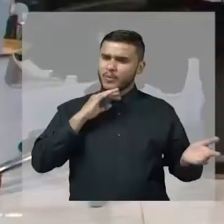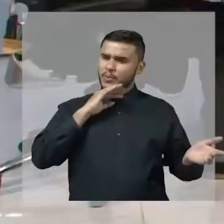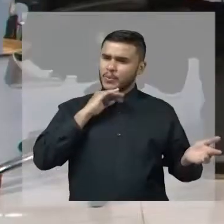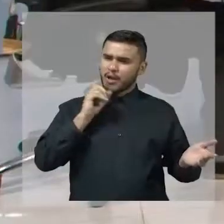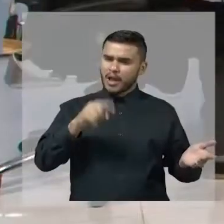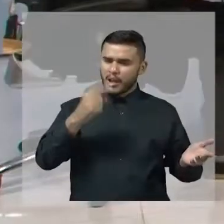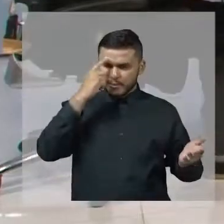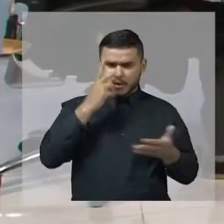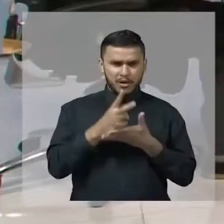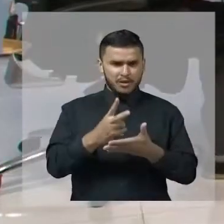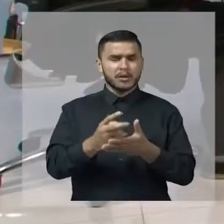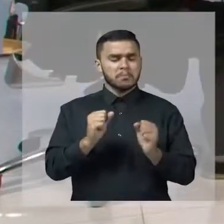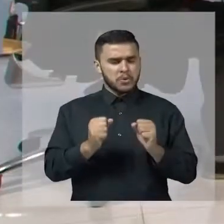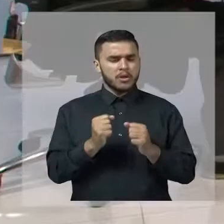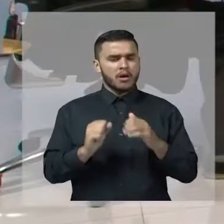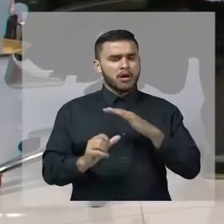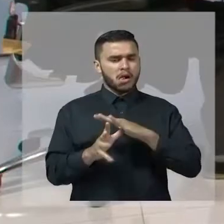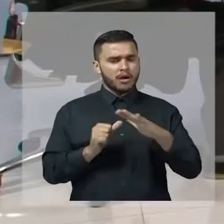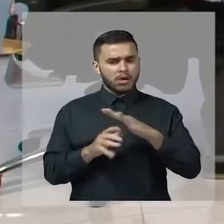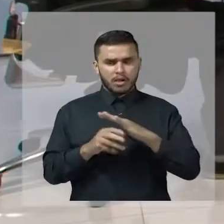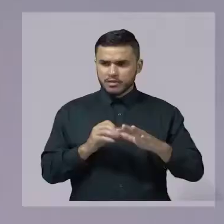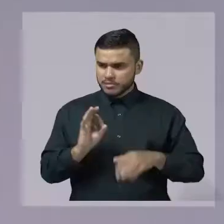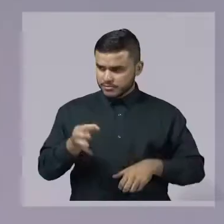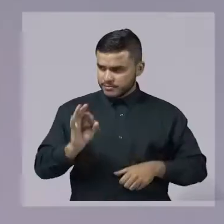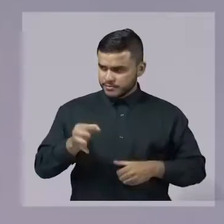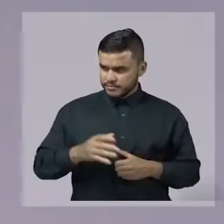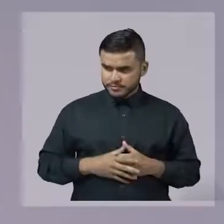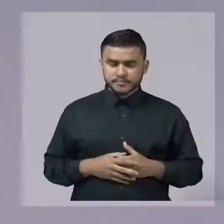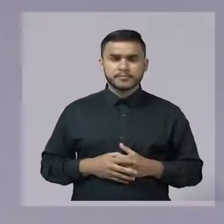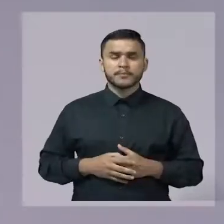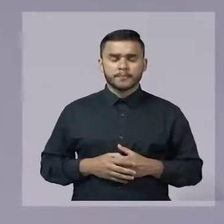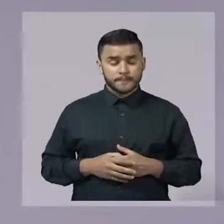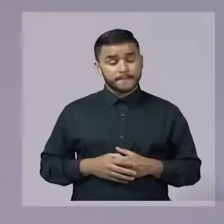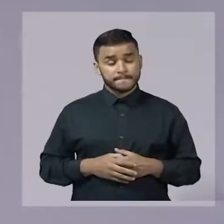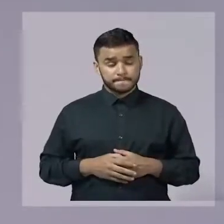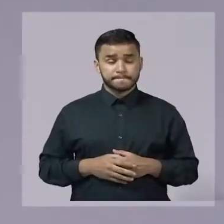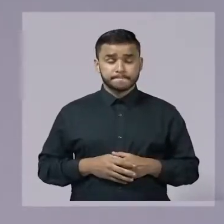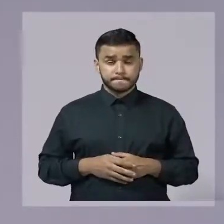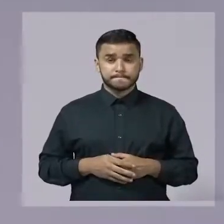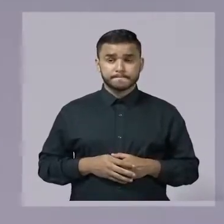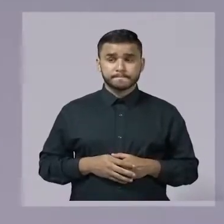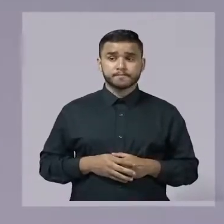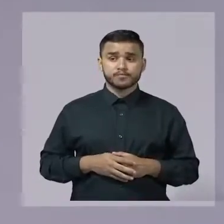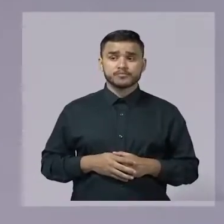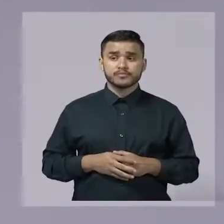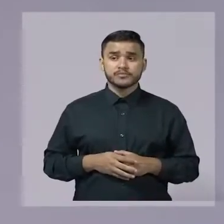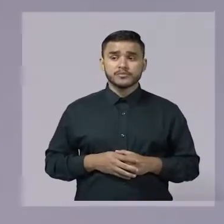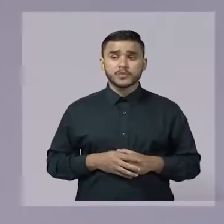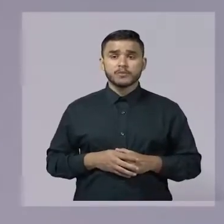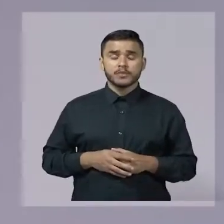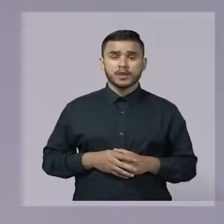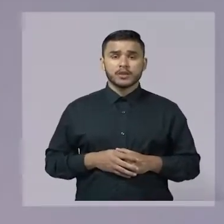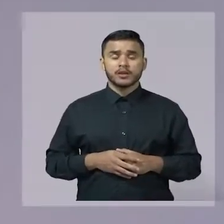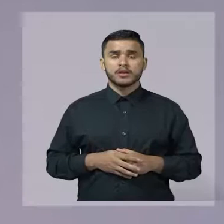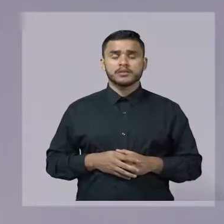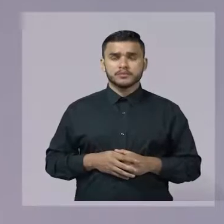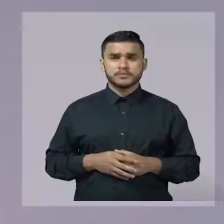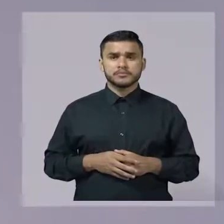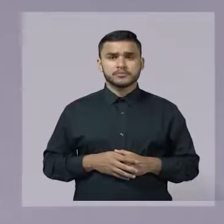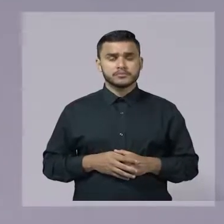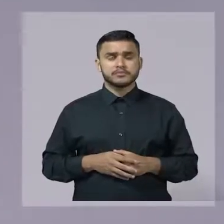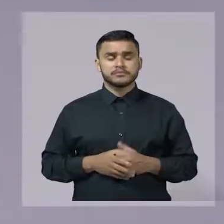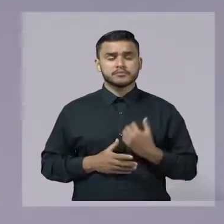de continuar assim procedendo? Pois é, então nós estamos, isso a gente poderia